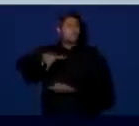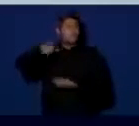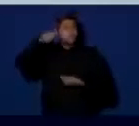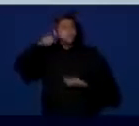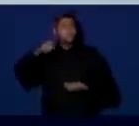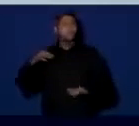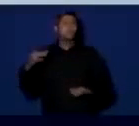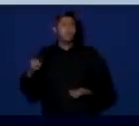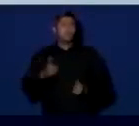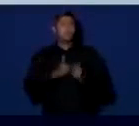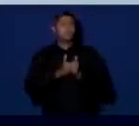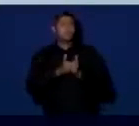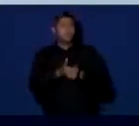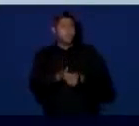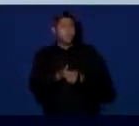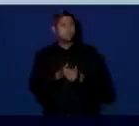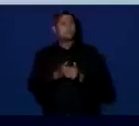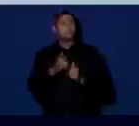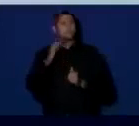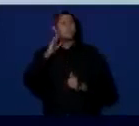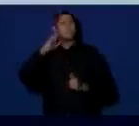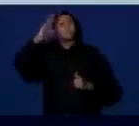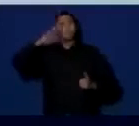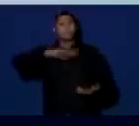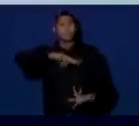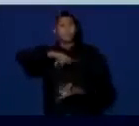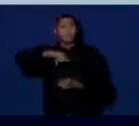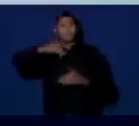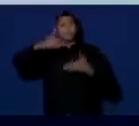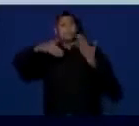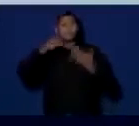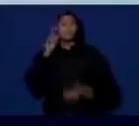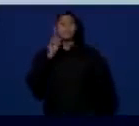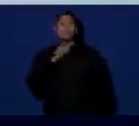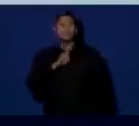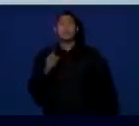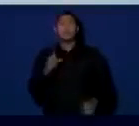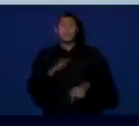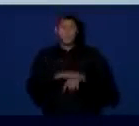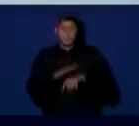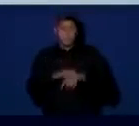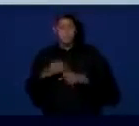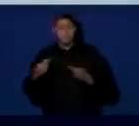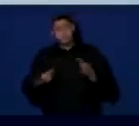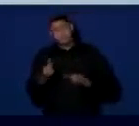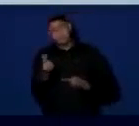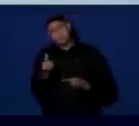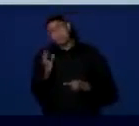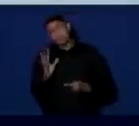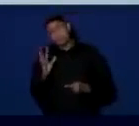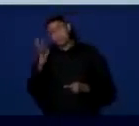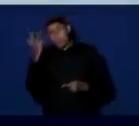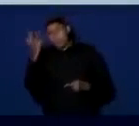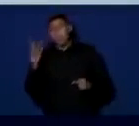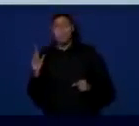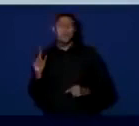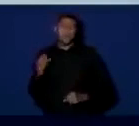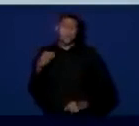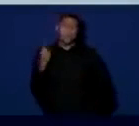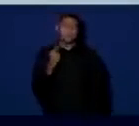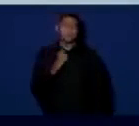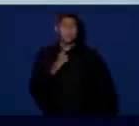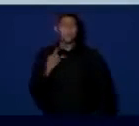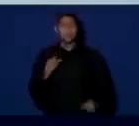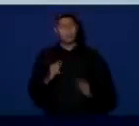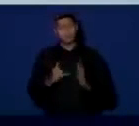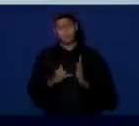todo mundo segue, principalmente no mundo desenvolvido, o que os Estados Unidos faz na sua política monetária. E aconteceu que a gente teve